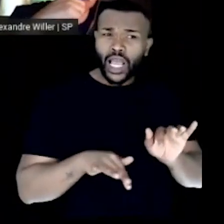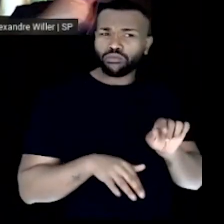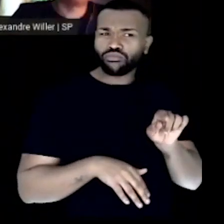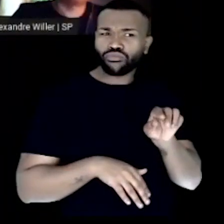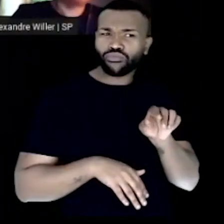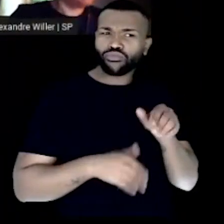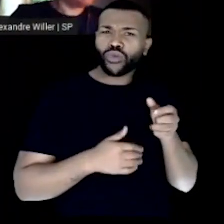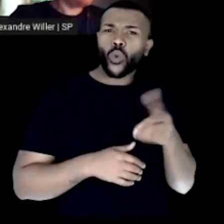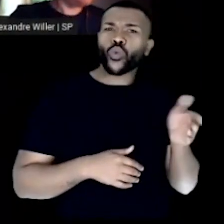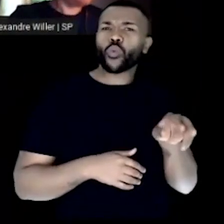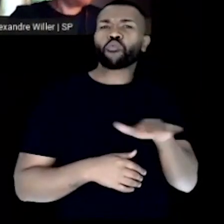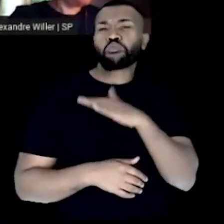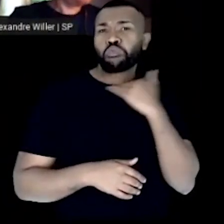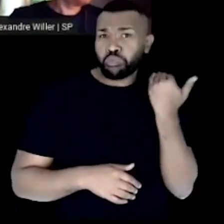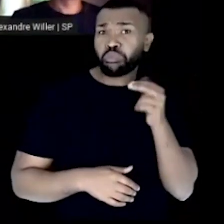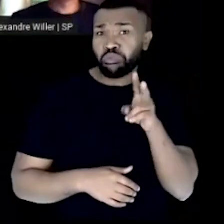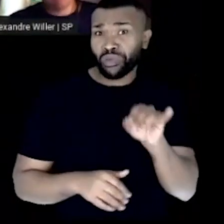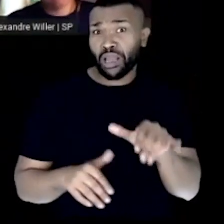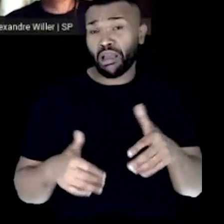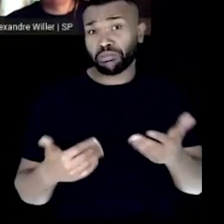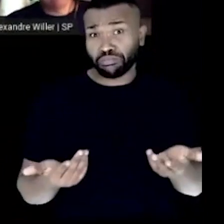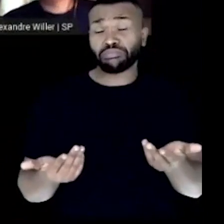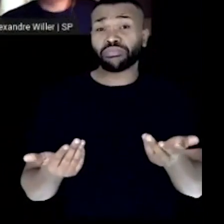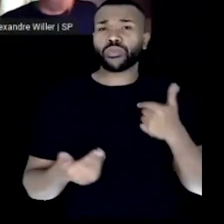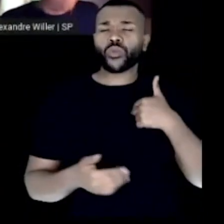no final, um dos dois tem que morrer. Então...